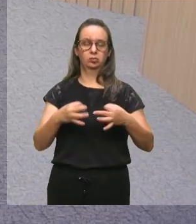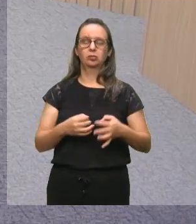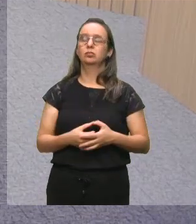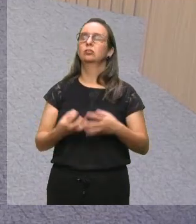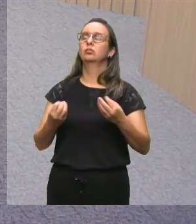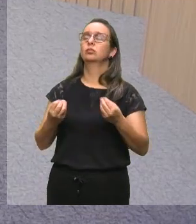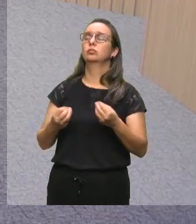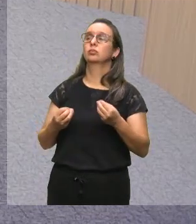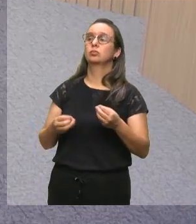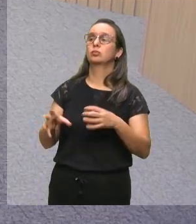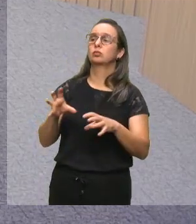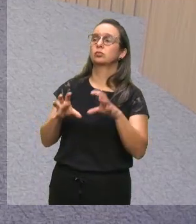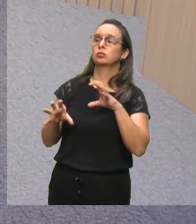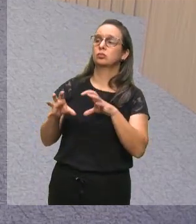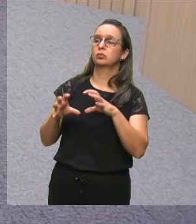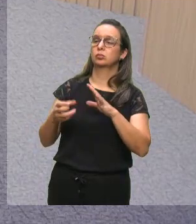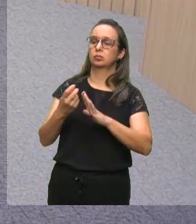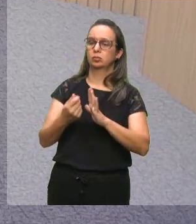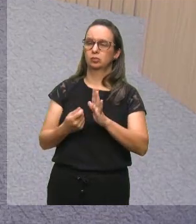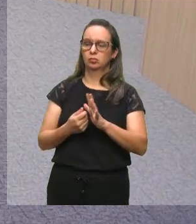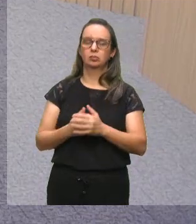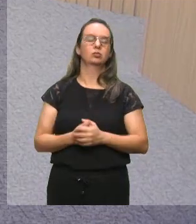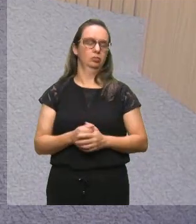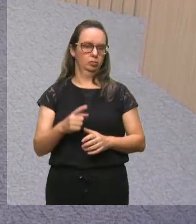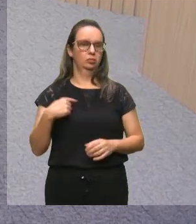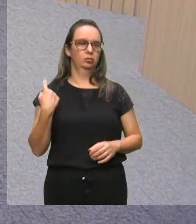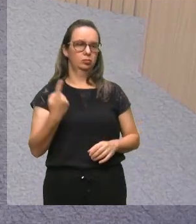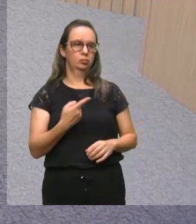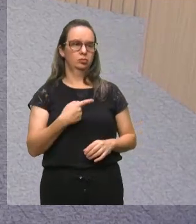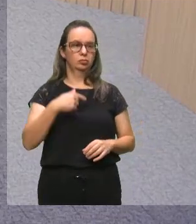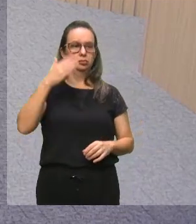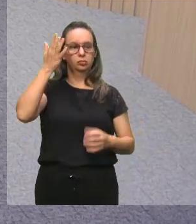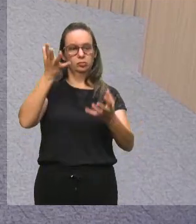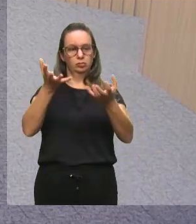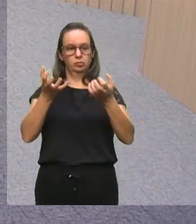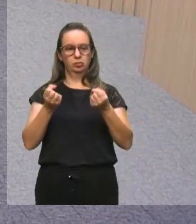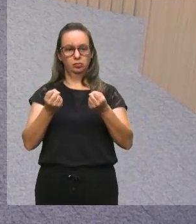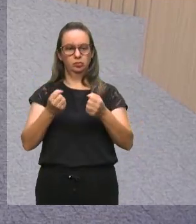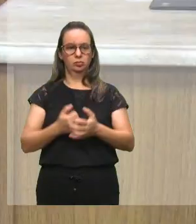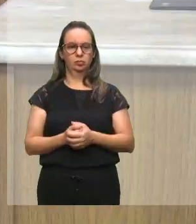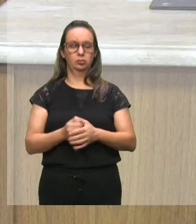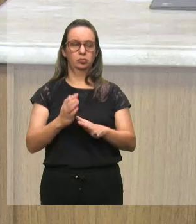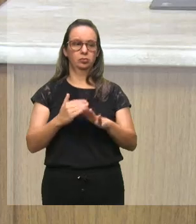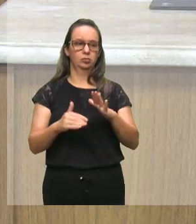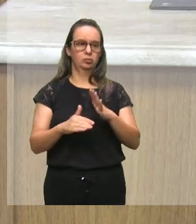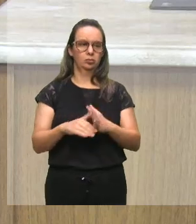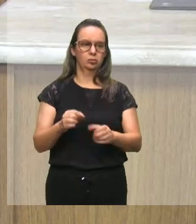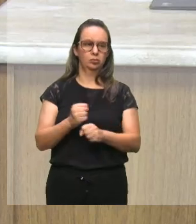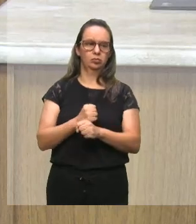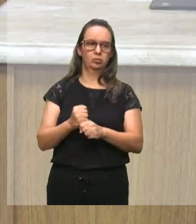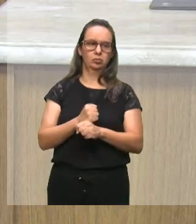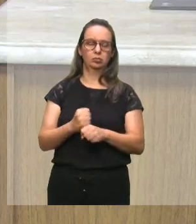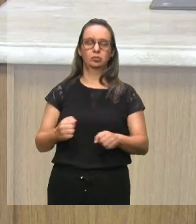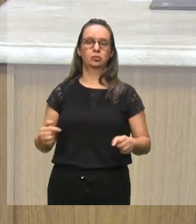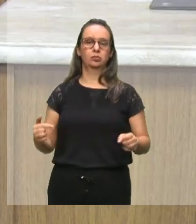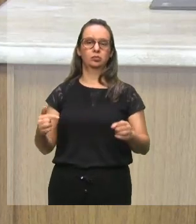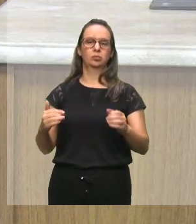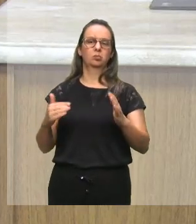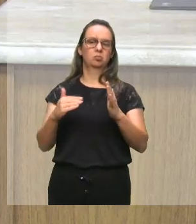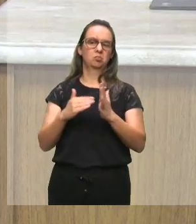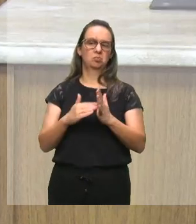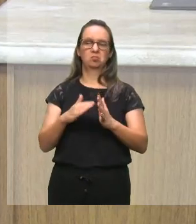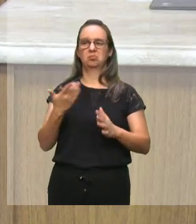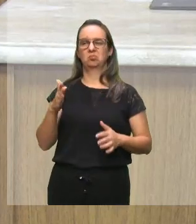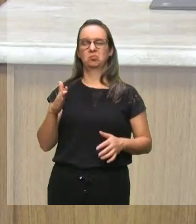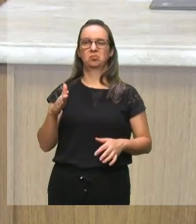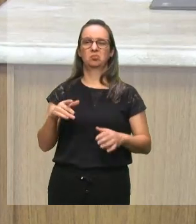Nós recebemos todo ano, até o mês de julho, sai ali abril, maio, o mapa de precatórios, da divisão de precatórios do Tribunal